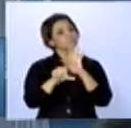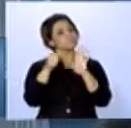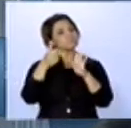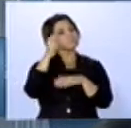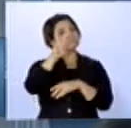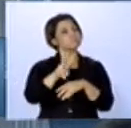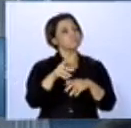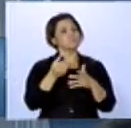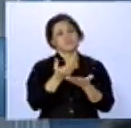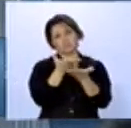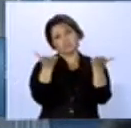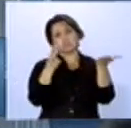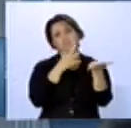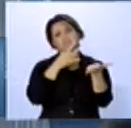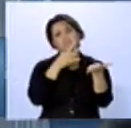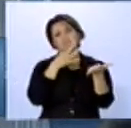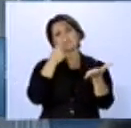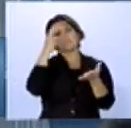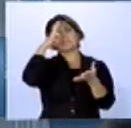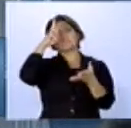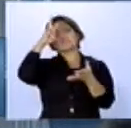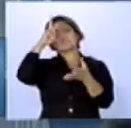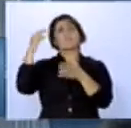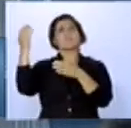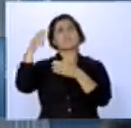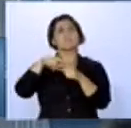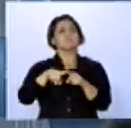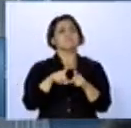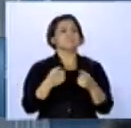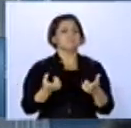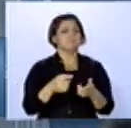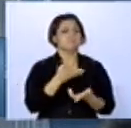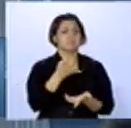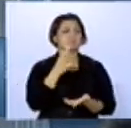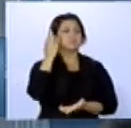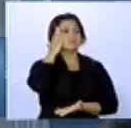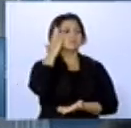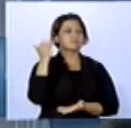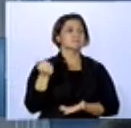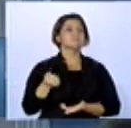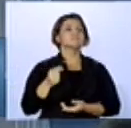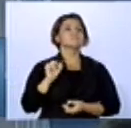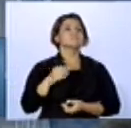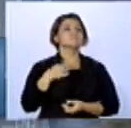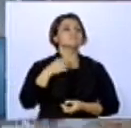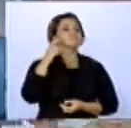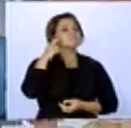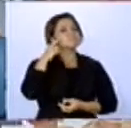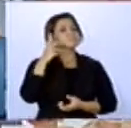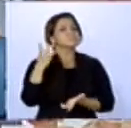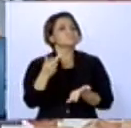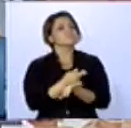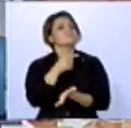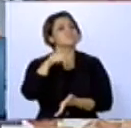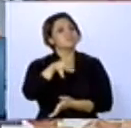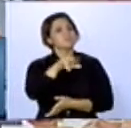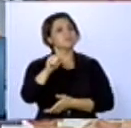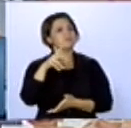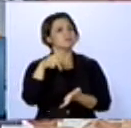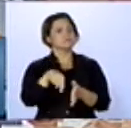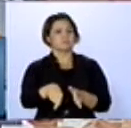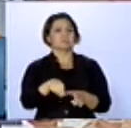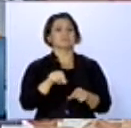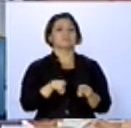todos aqui conhecem não vou voltar essas questões mas que é um que eu Prevejo O que acontecerá dentro desse tribunal